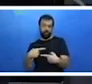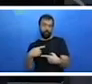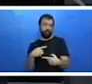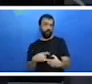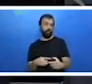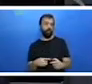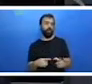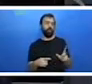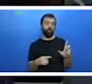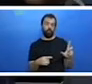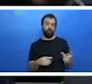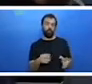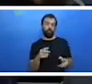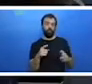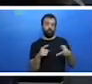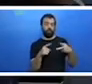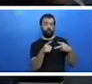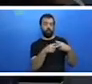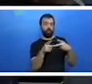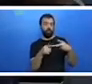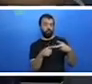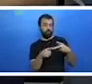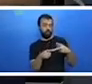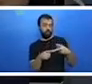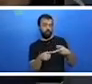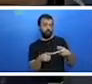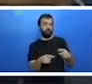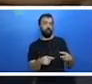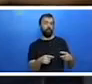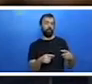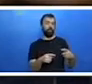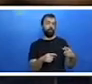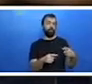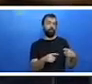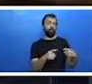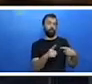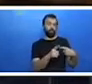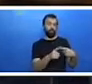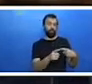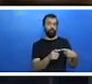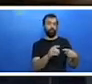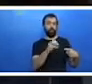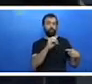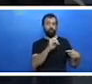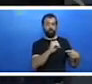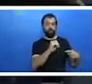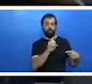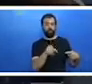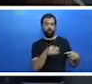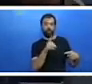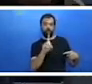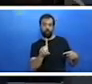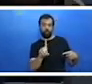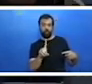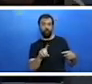decimal, o número com vírgula é a forma decimal. E o nosso número, representação fracionária, que é a